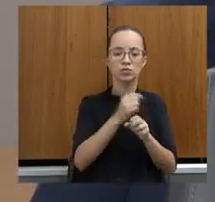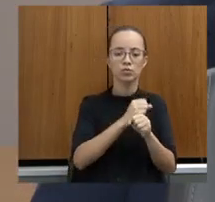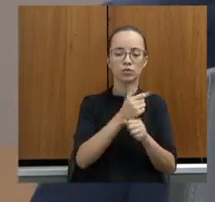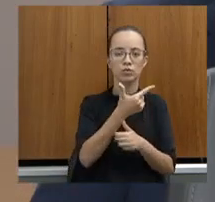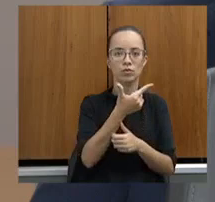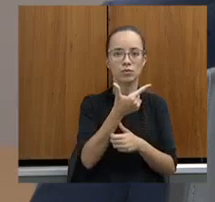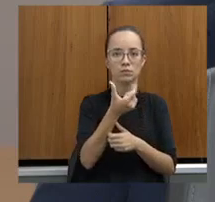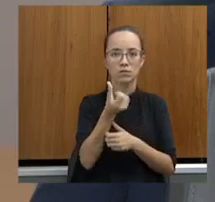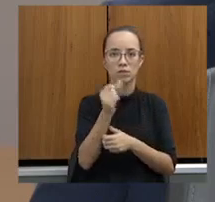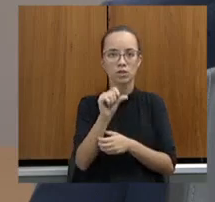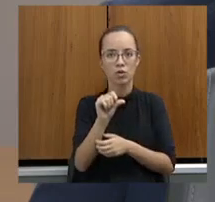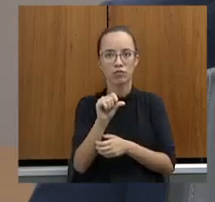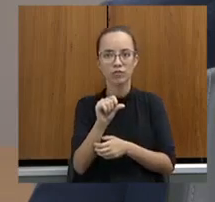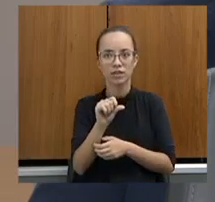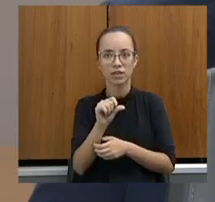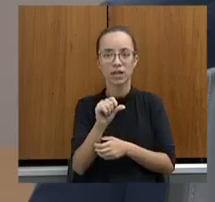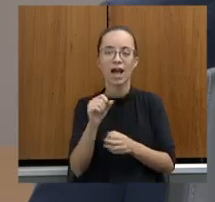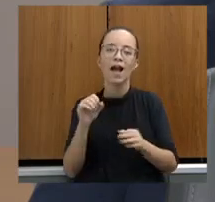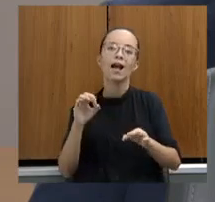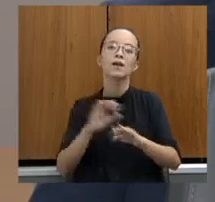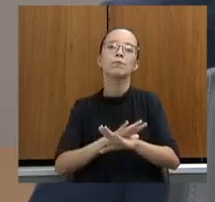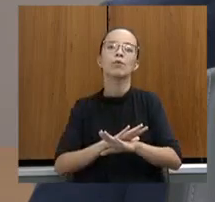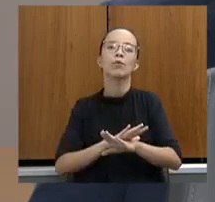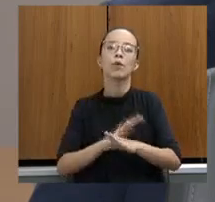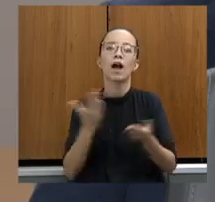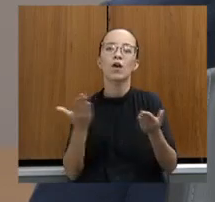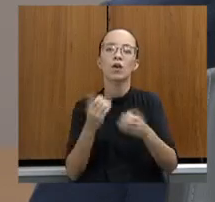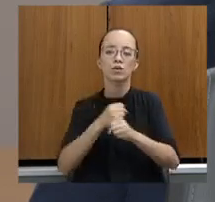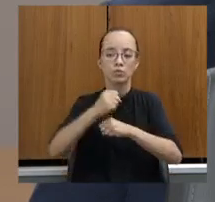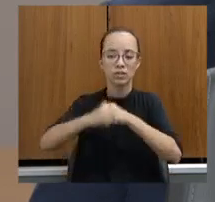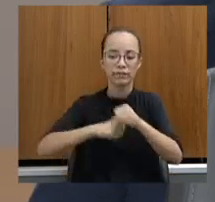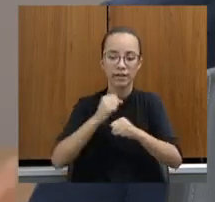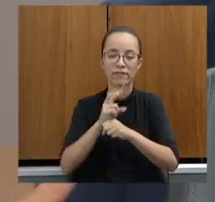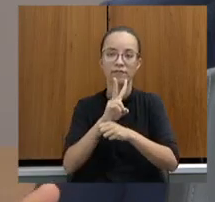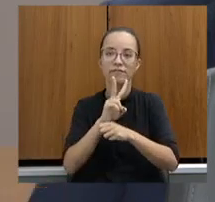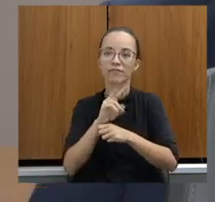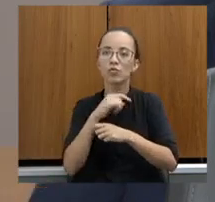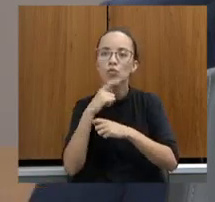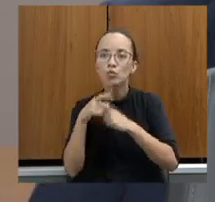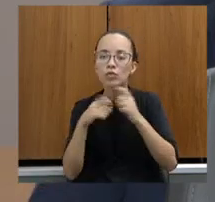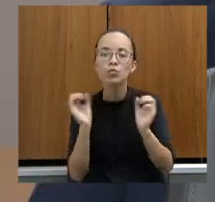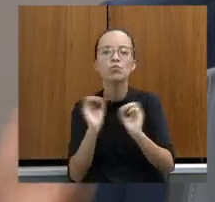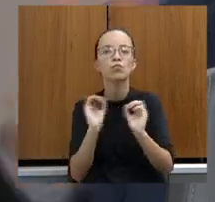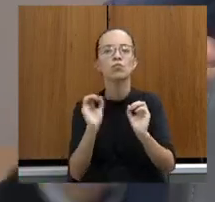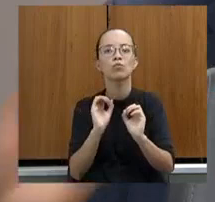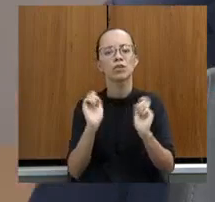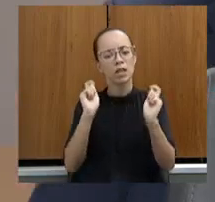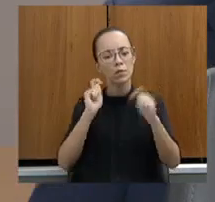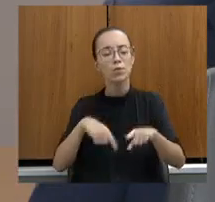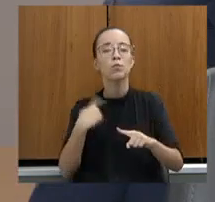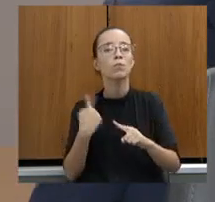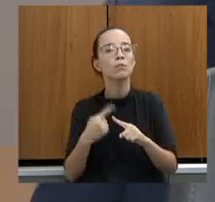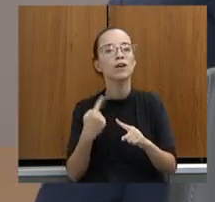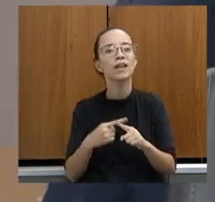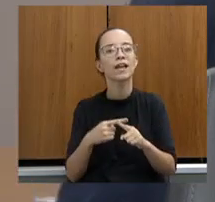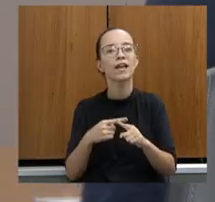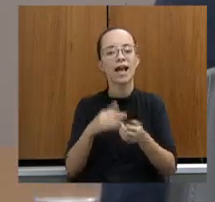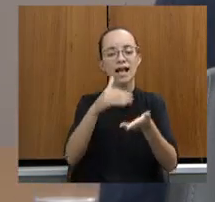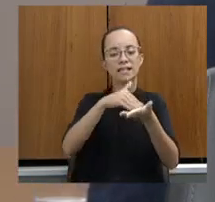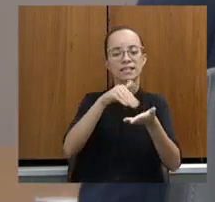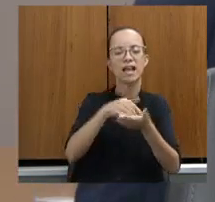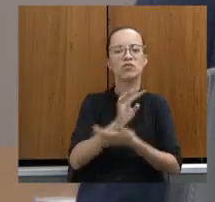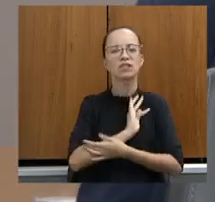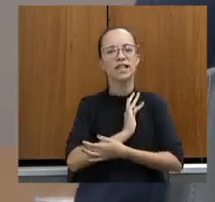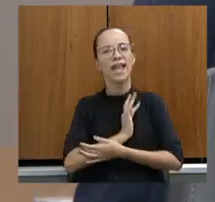não terá não terá no início do ano 2023 e tudo isso só foi possível graças a secretários